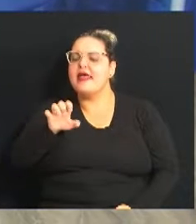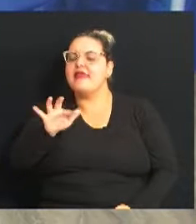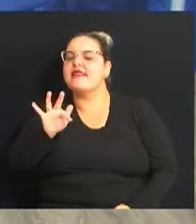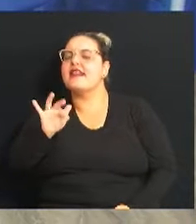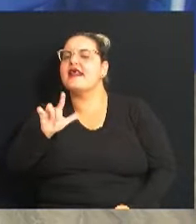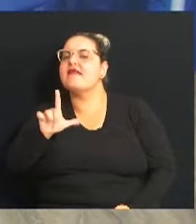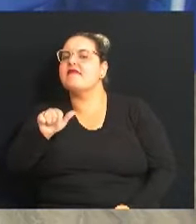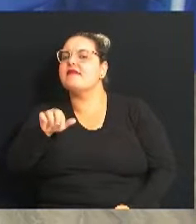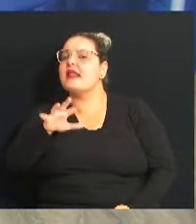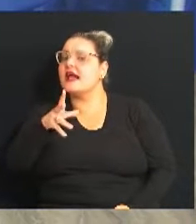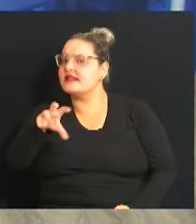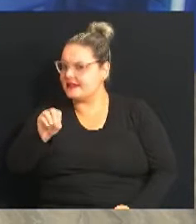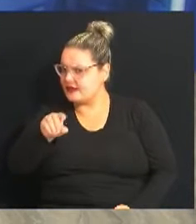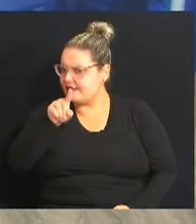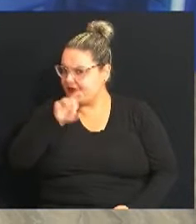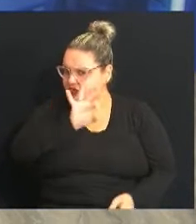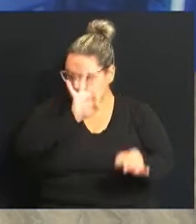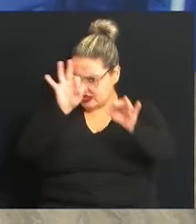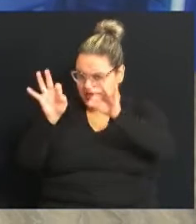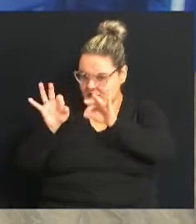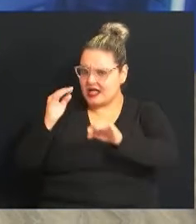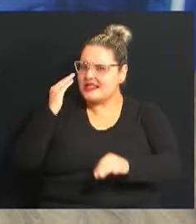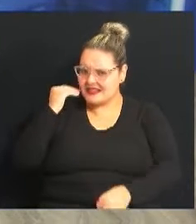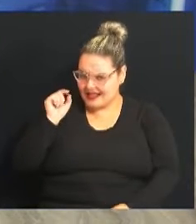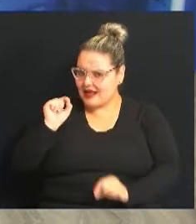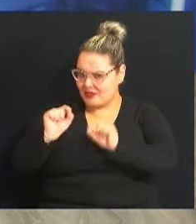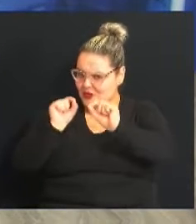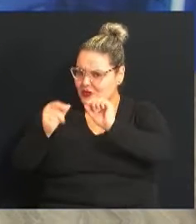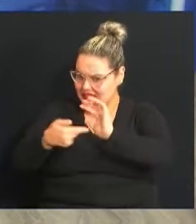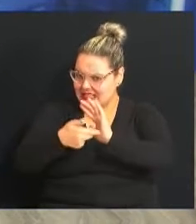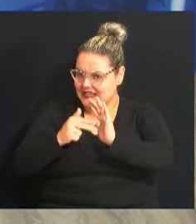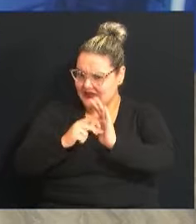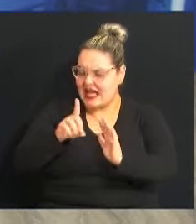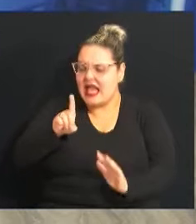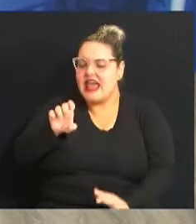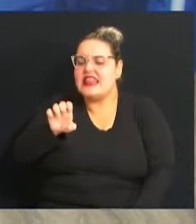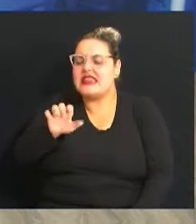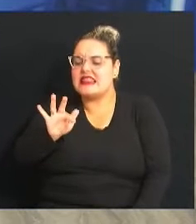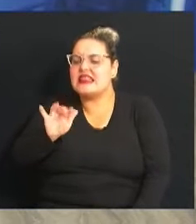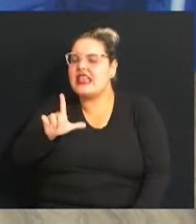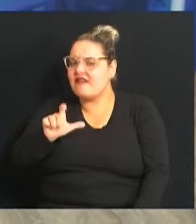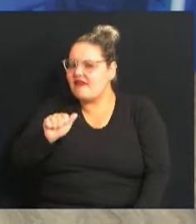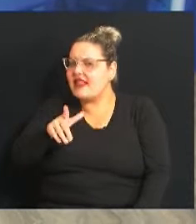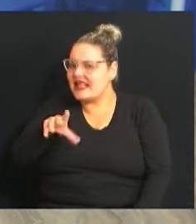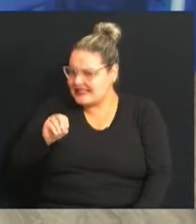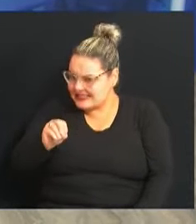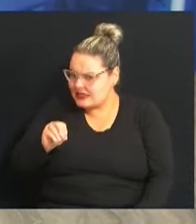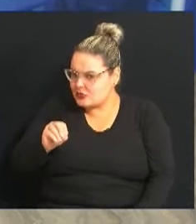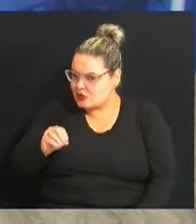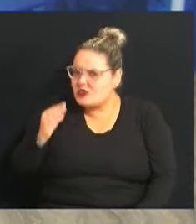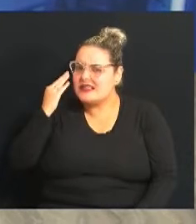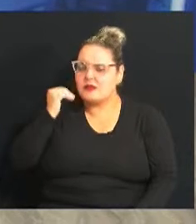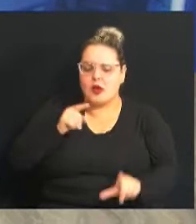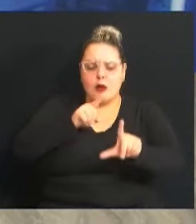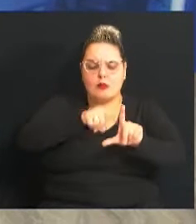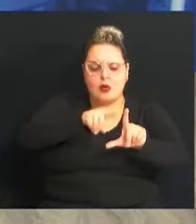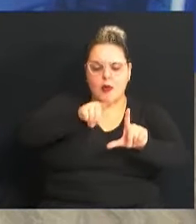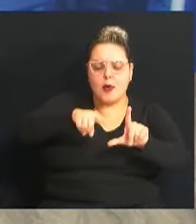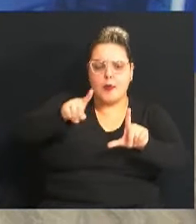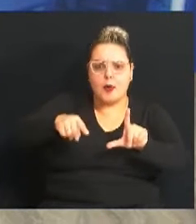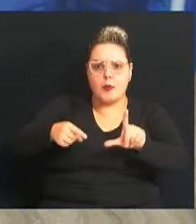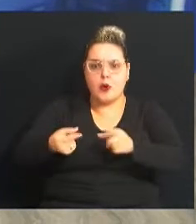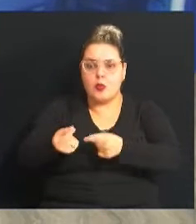que está nos acompanhando, sabe o que é a deflação? Sabe o que é o índice de preços ao consumidor